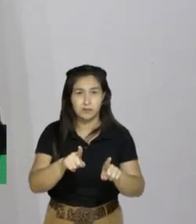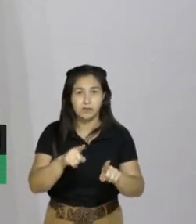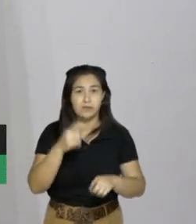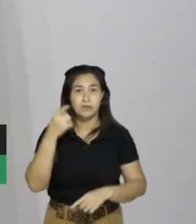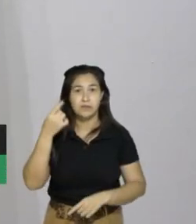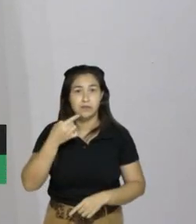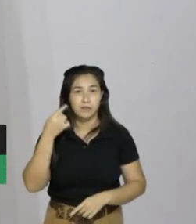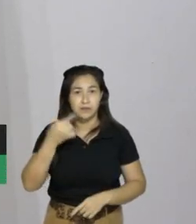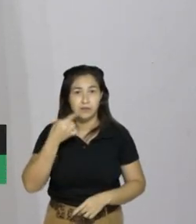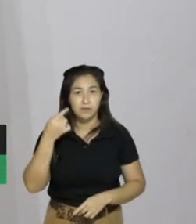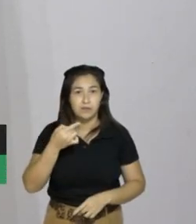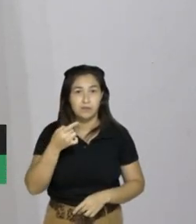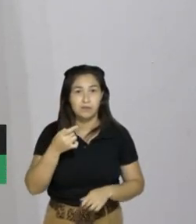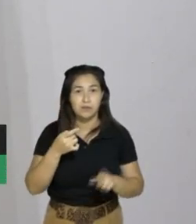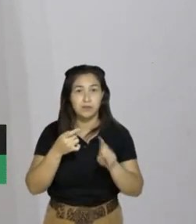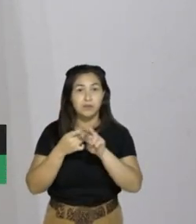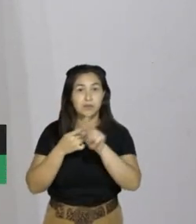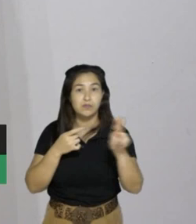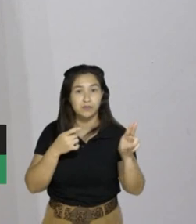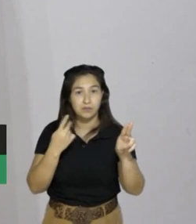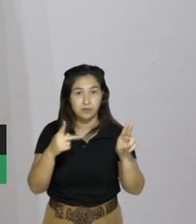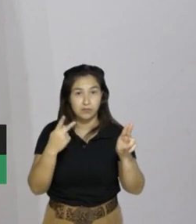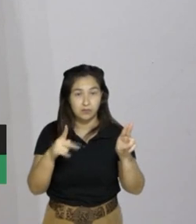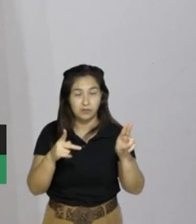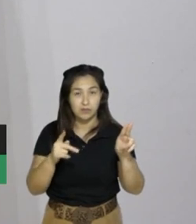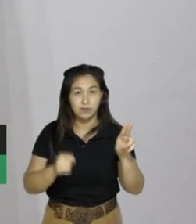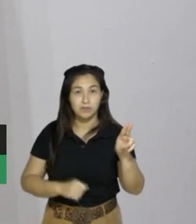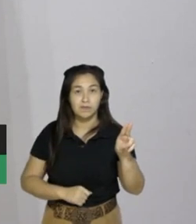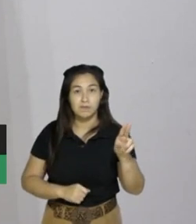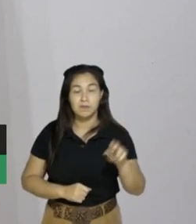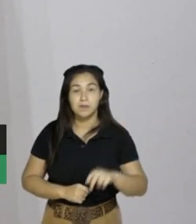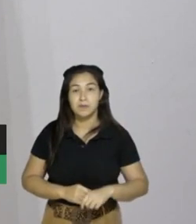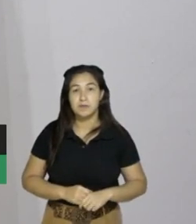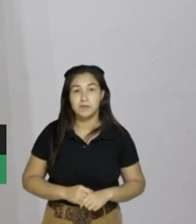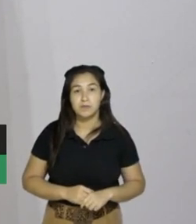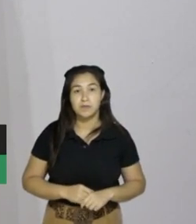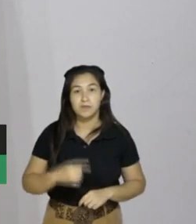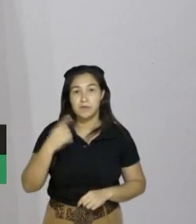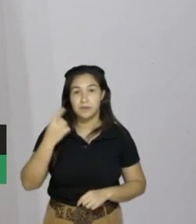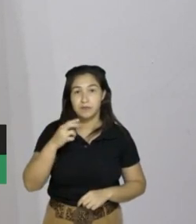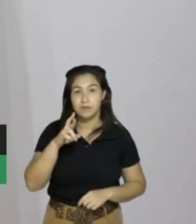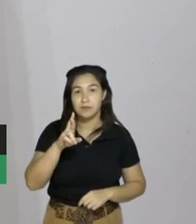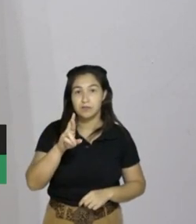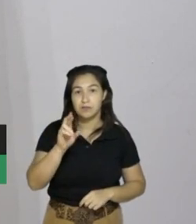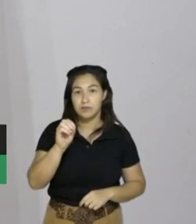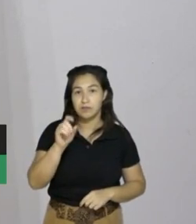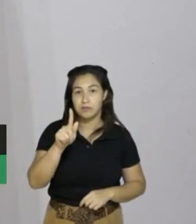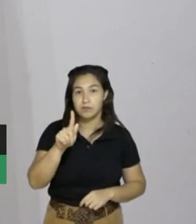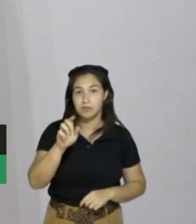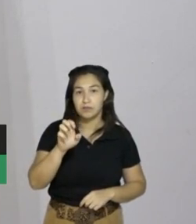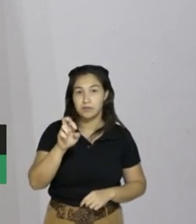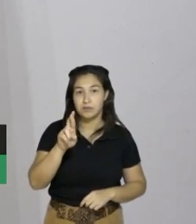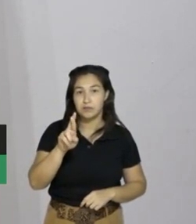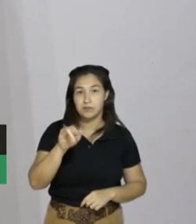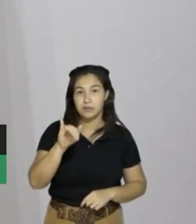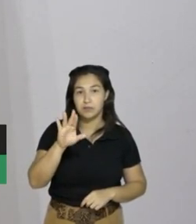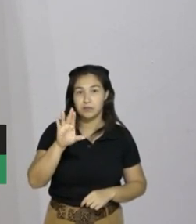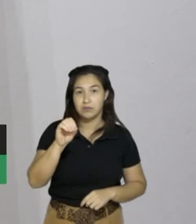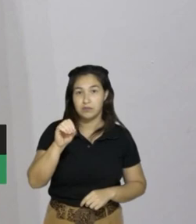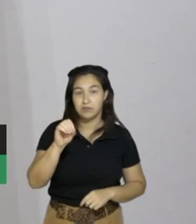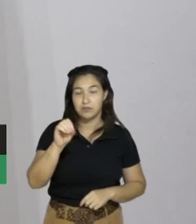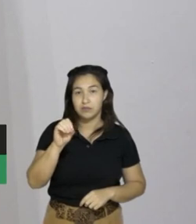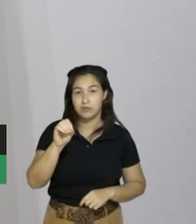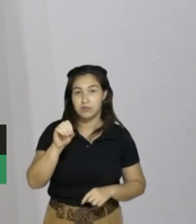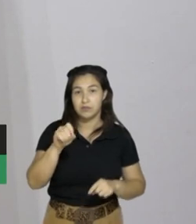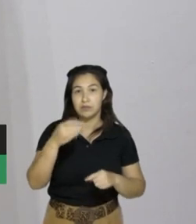e vou dizer o nome aqui do cidadão Deputado Rogério Correia de Minas Gerais e o Fernando